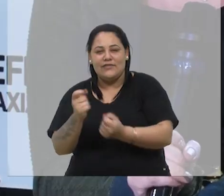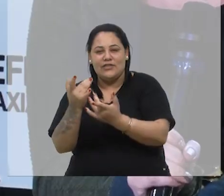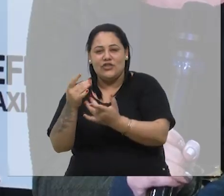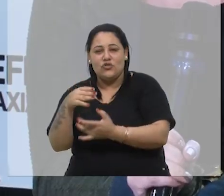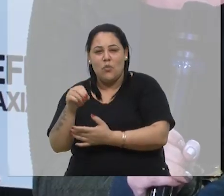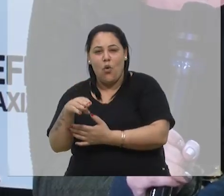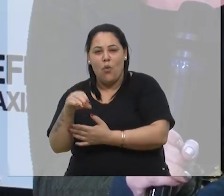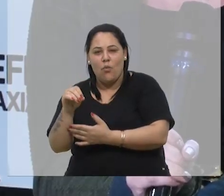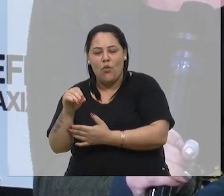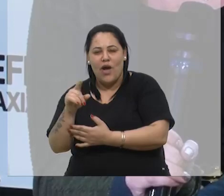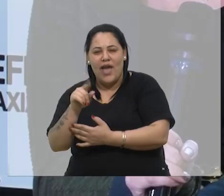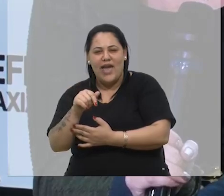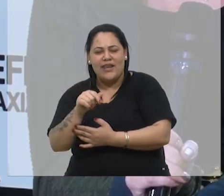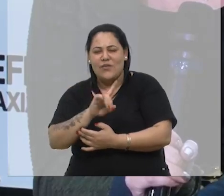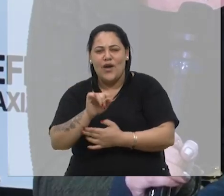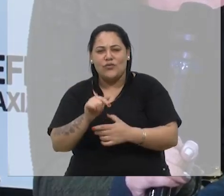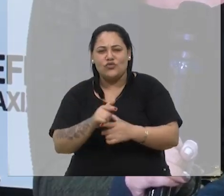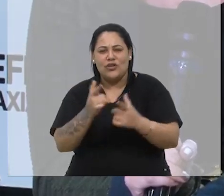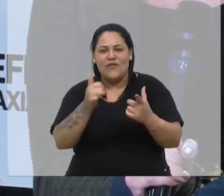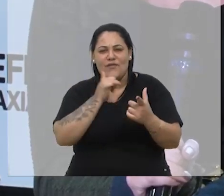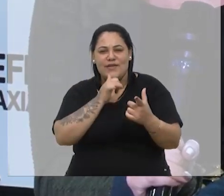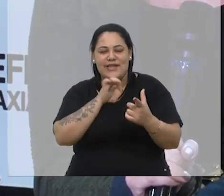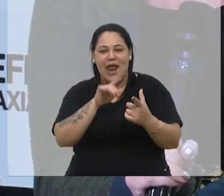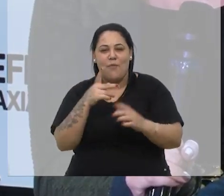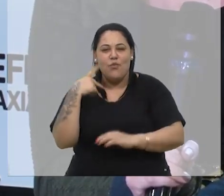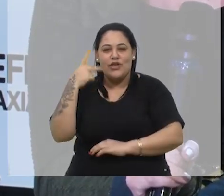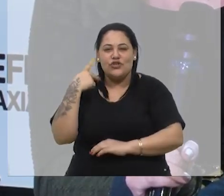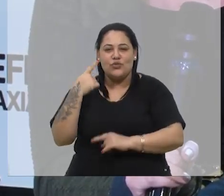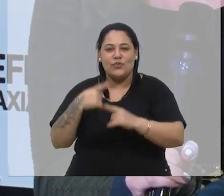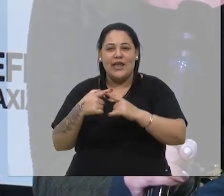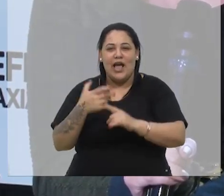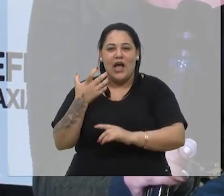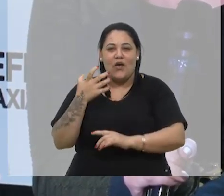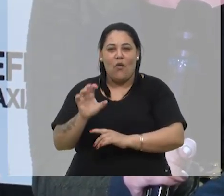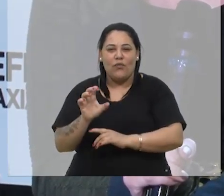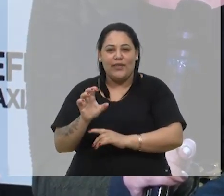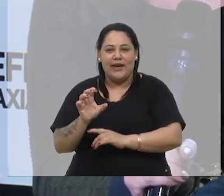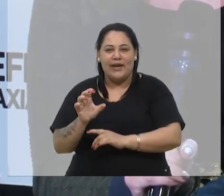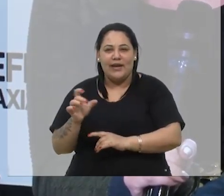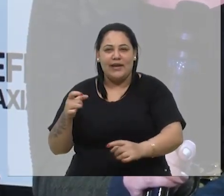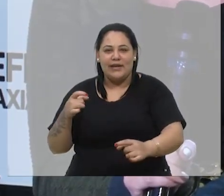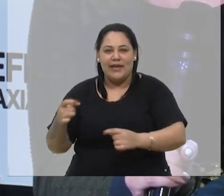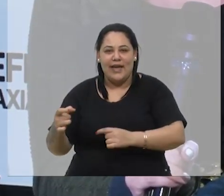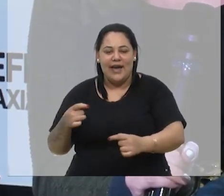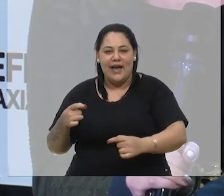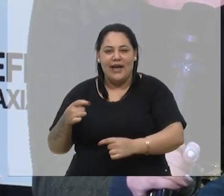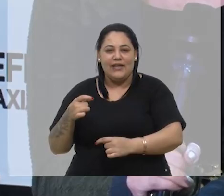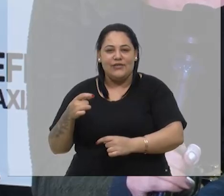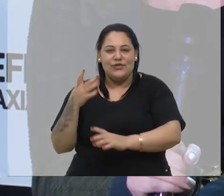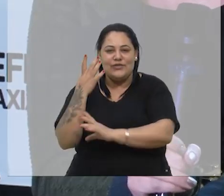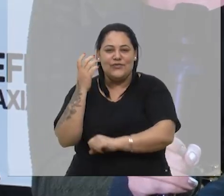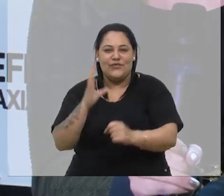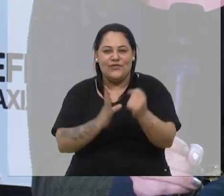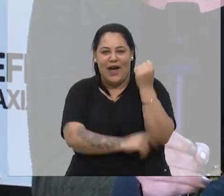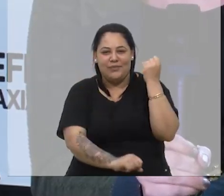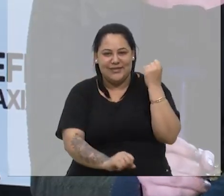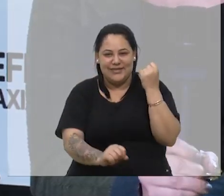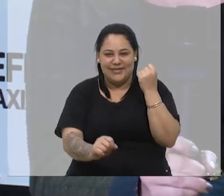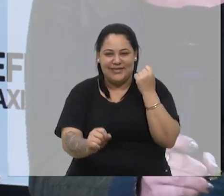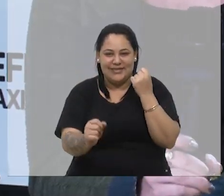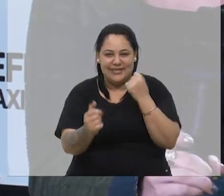conto, ela tem que ter a ideia global do conto, né? Tem que ter aquela ideia do todo.